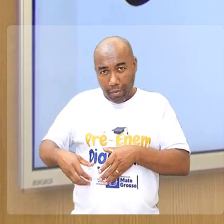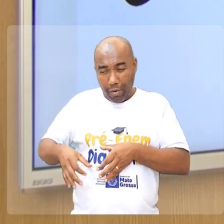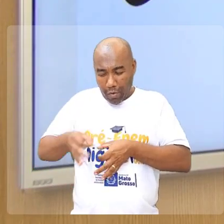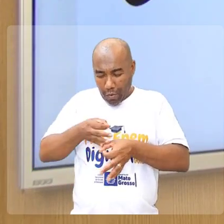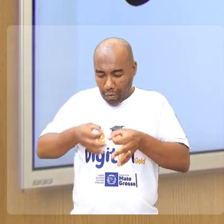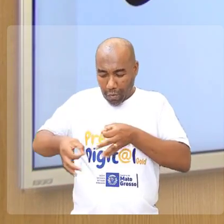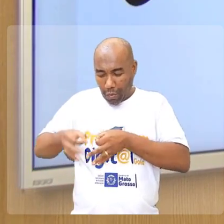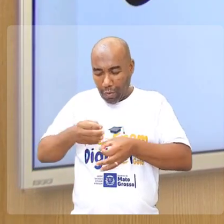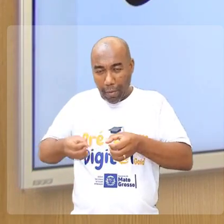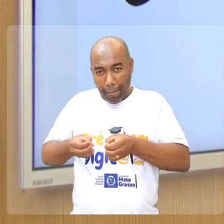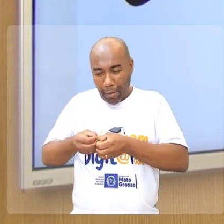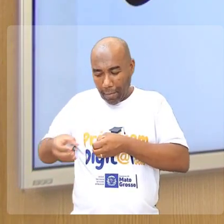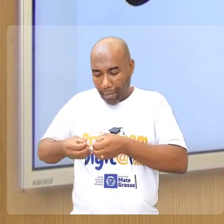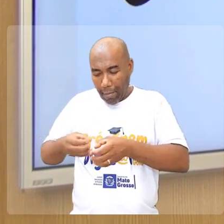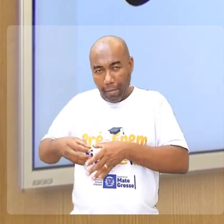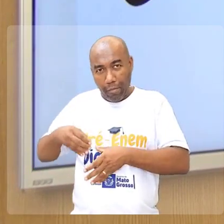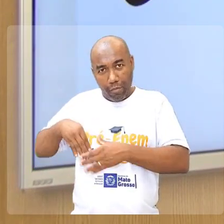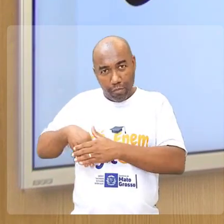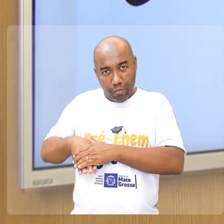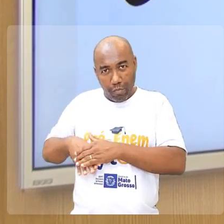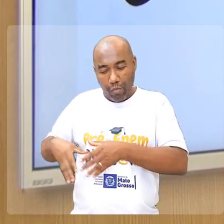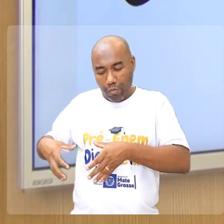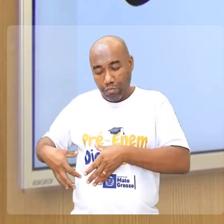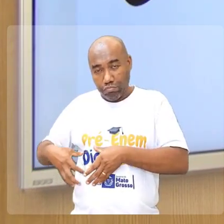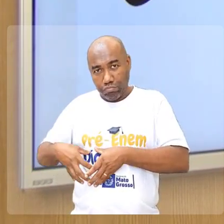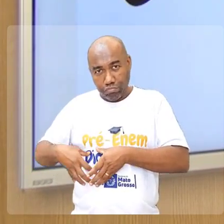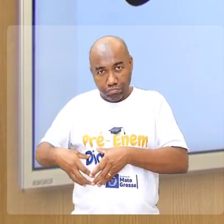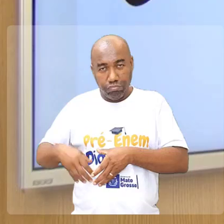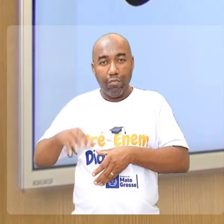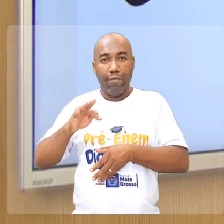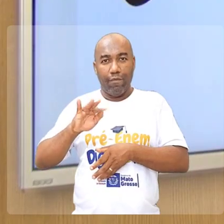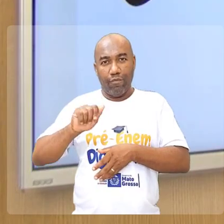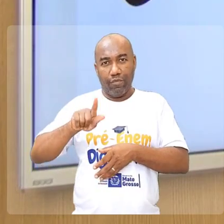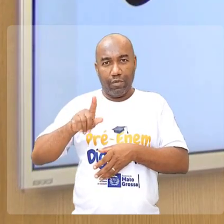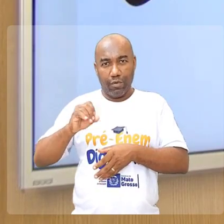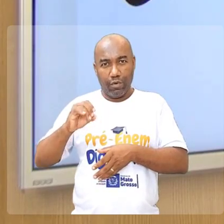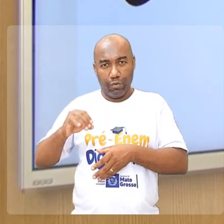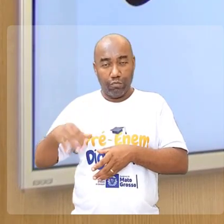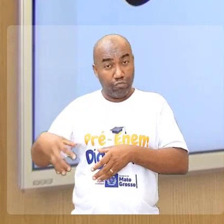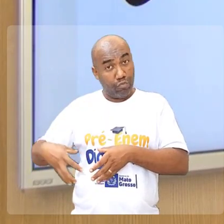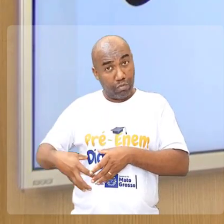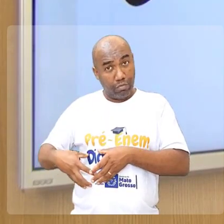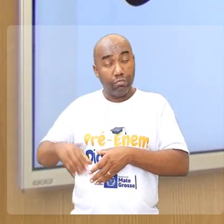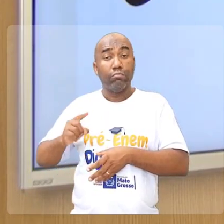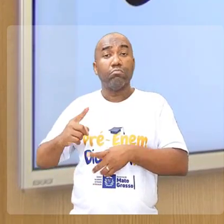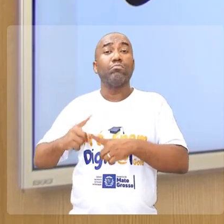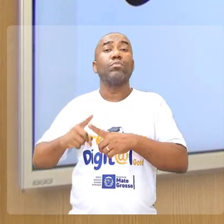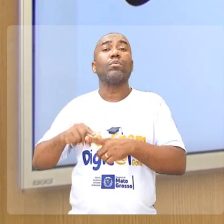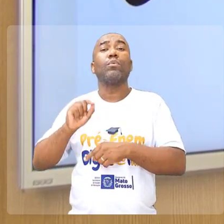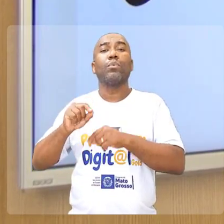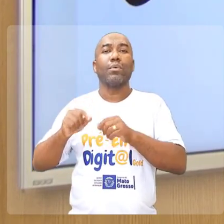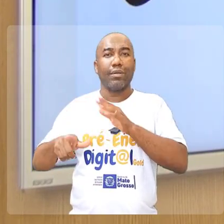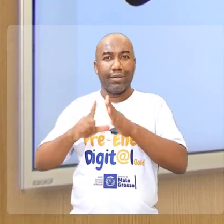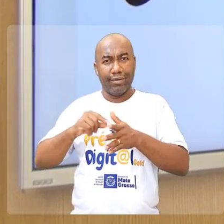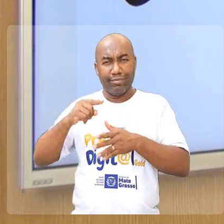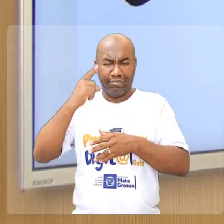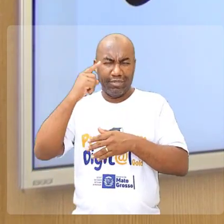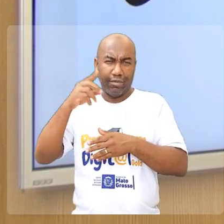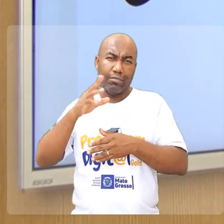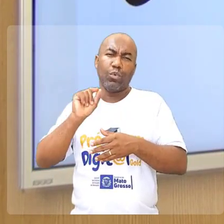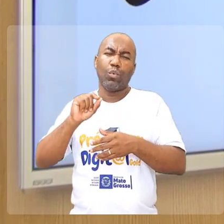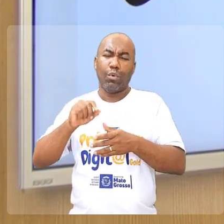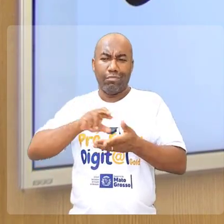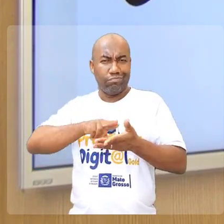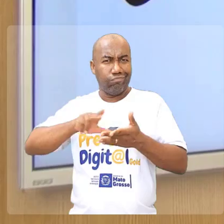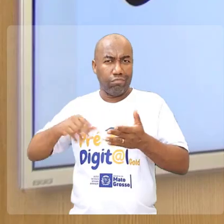molécula grandona e guardássemos. Então ficou guardado, armazenado dentro do fígado. Por quê? Porque tinha em excesso.